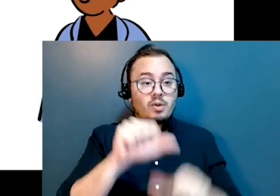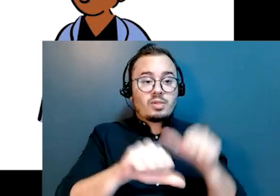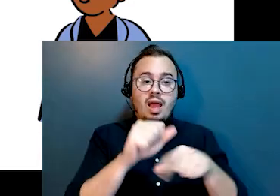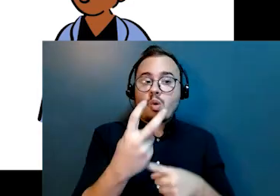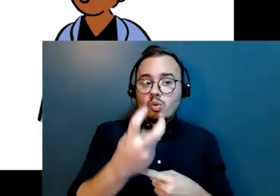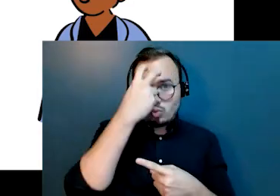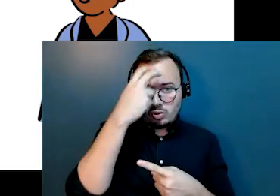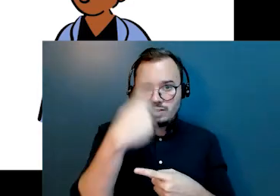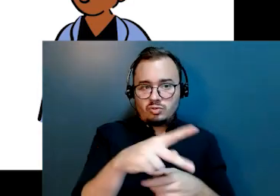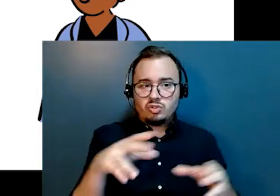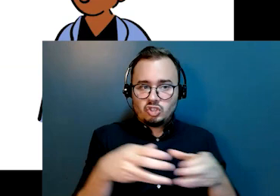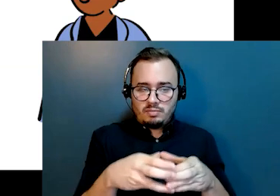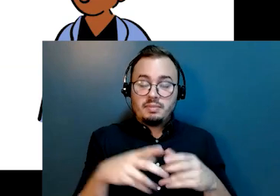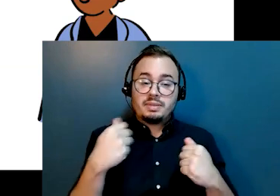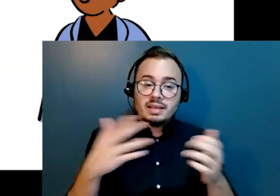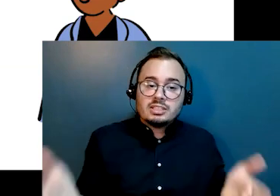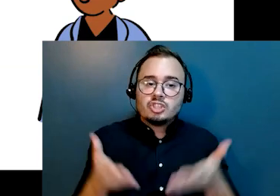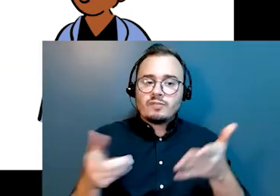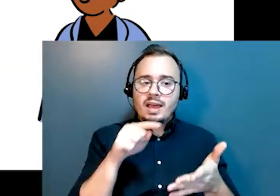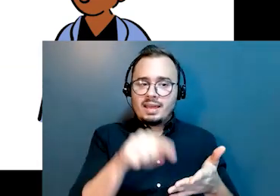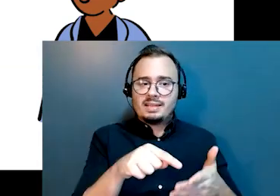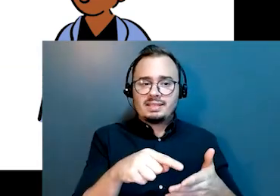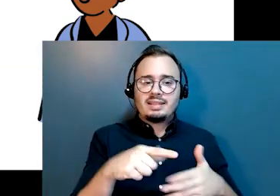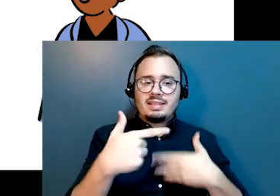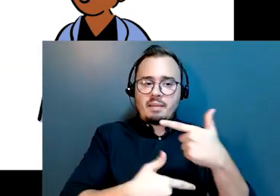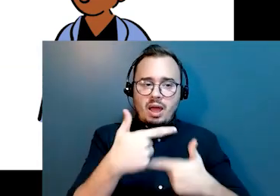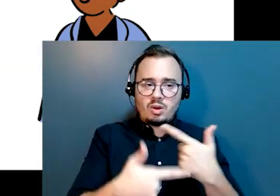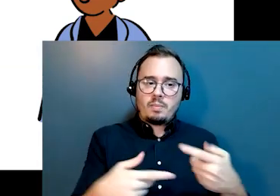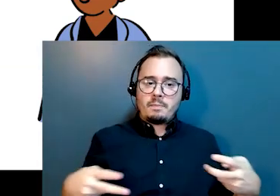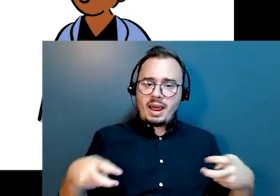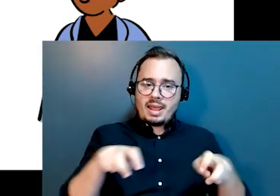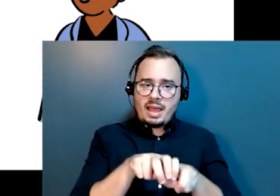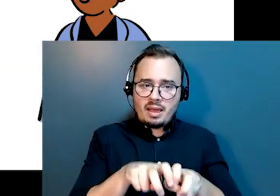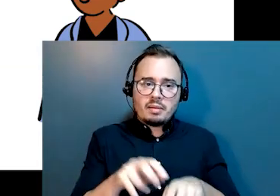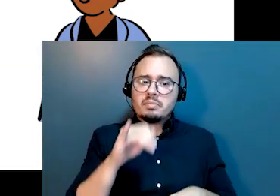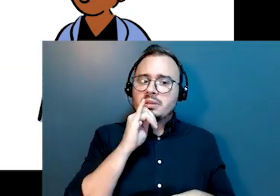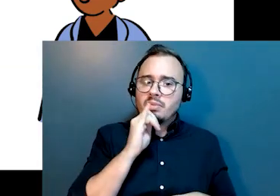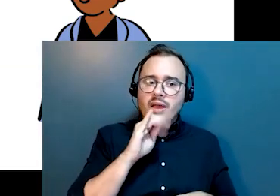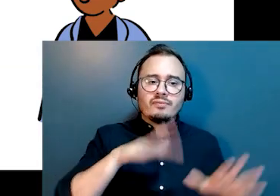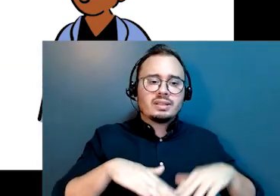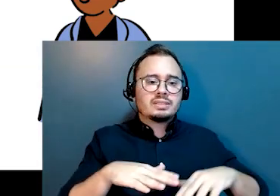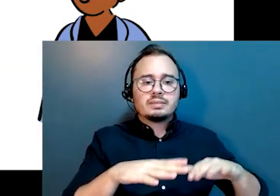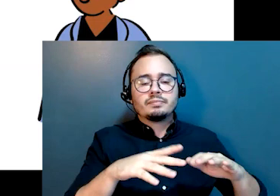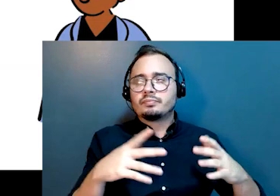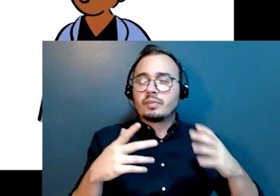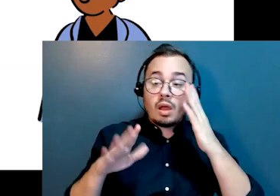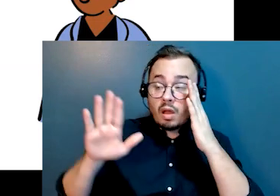de pareamento. E isso pode ser em atitudes simples, como, por exemplo, digamos que a Ana disse, terminei minhas atividades